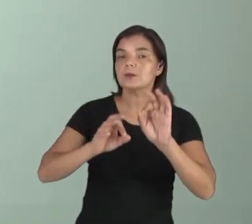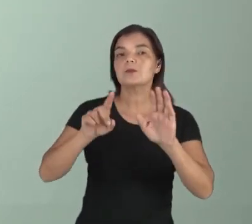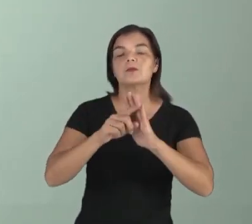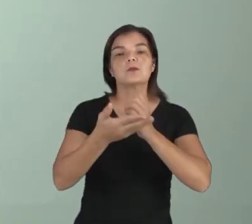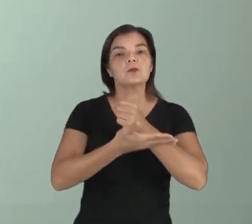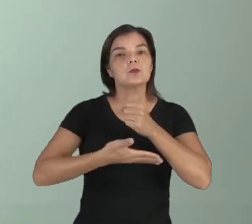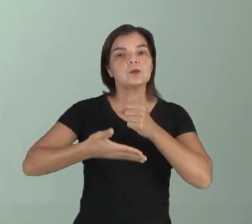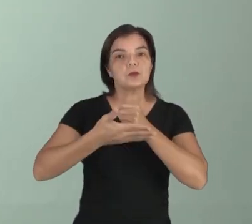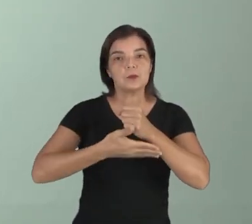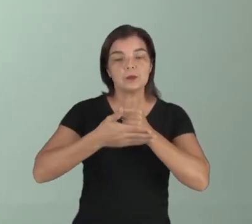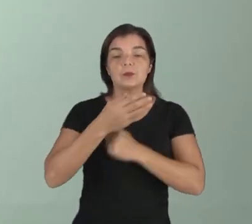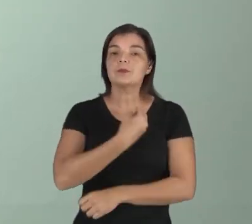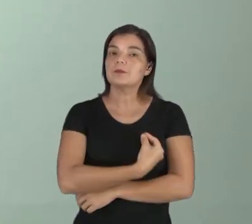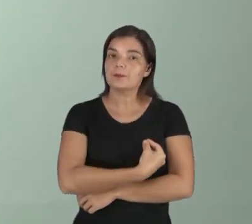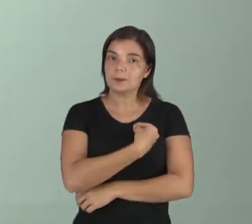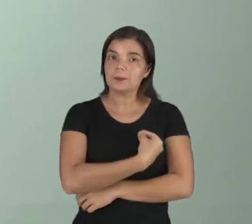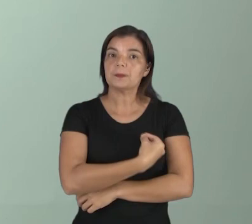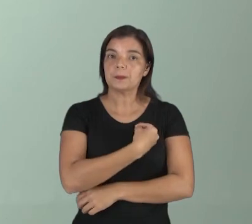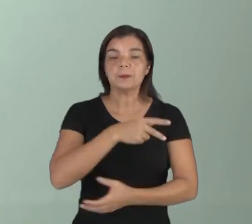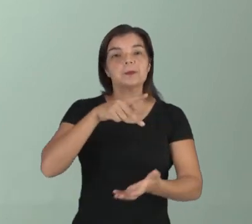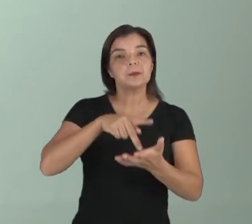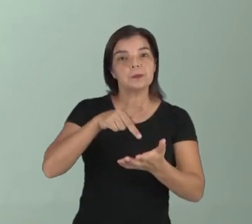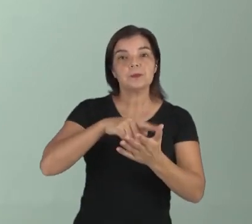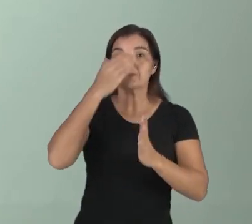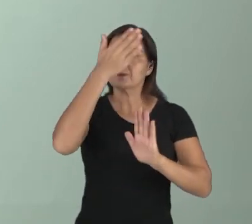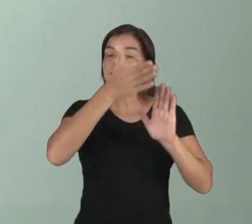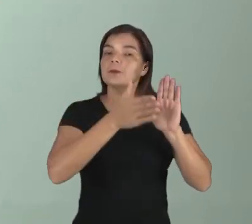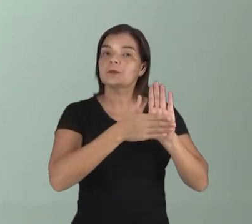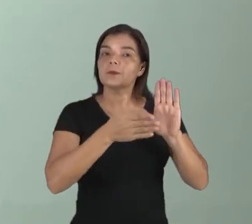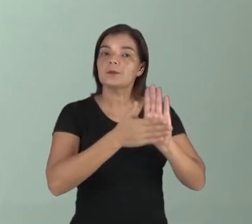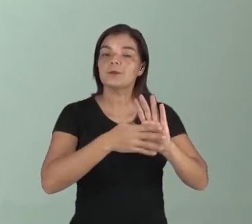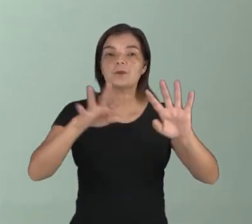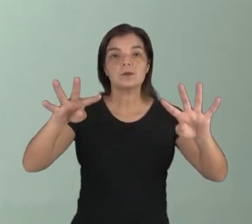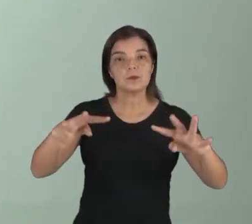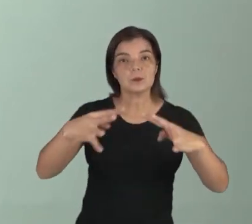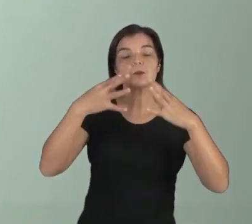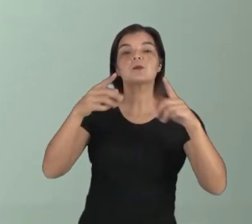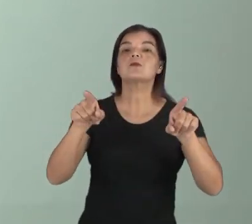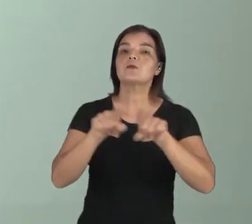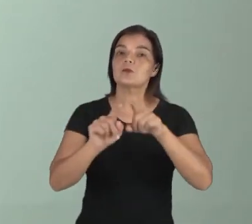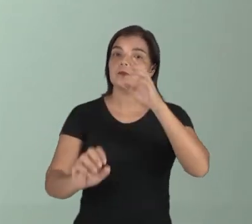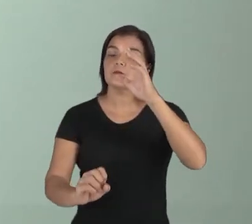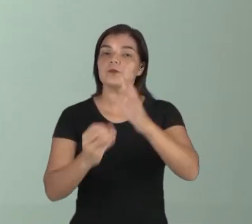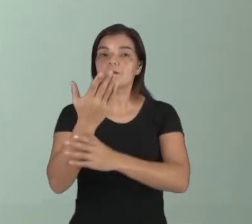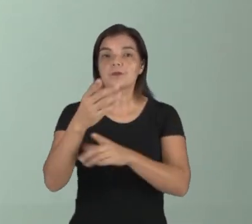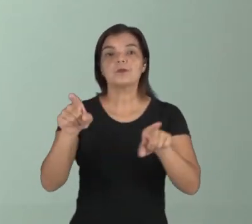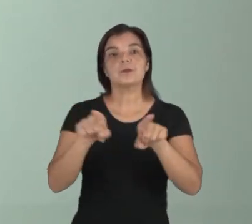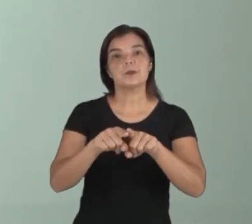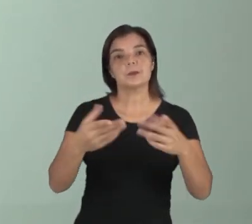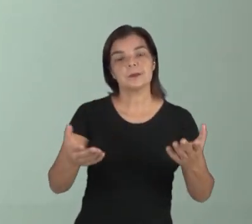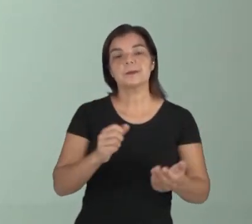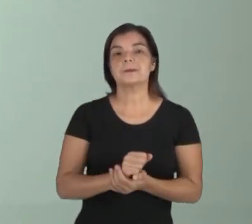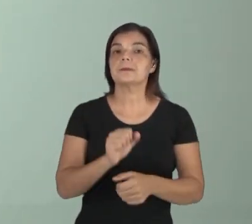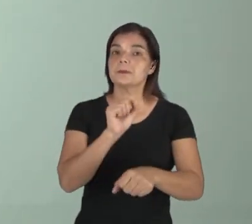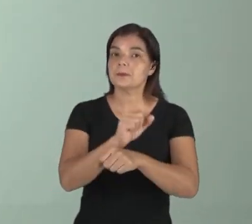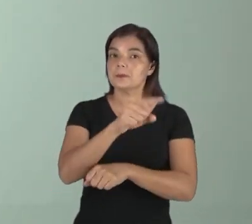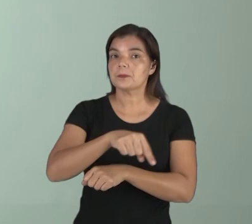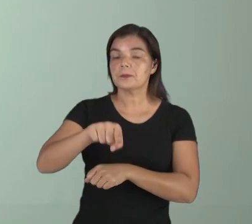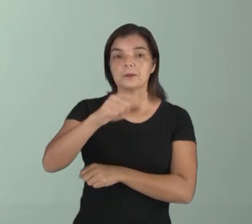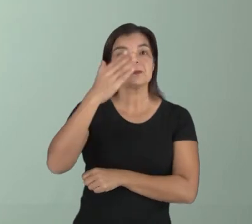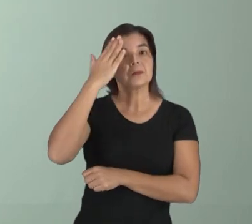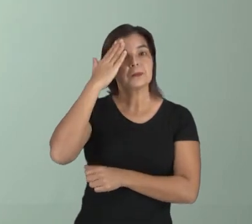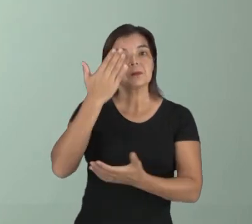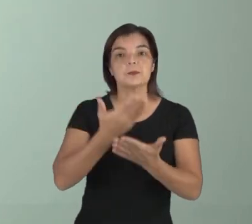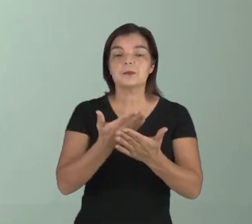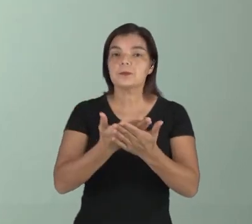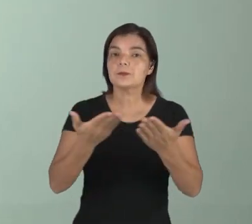com base na realidade, algo comprovado, que chamamos de fato. Eu espero que vocês tenham entendido a